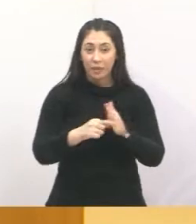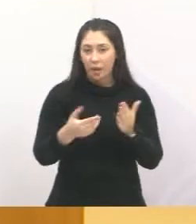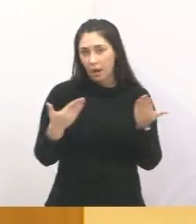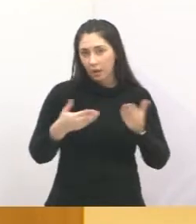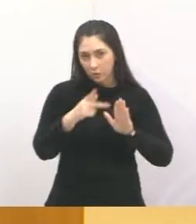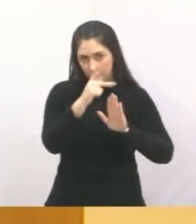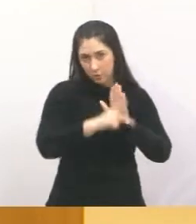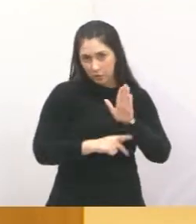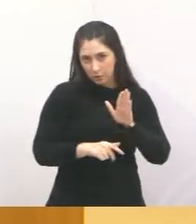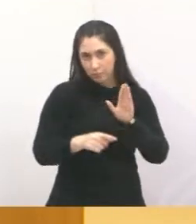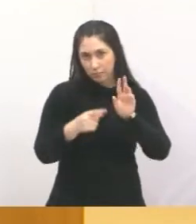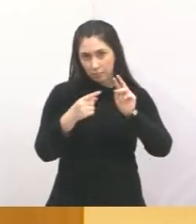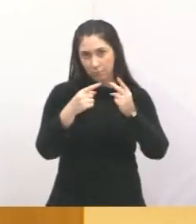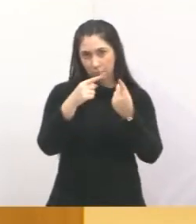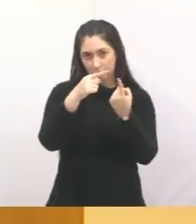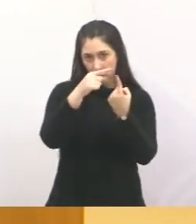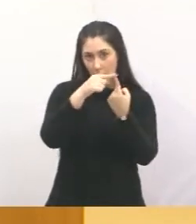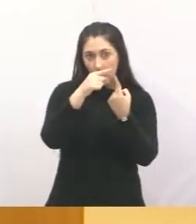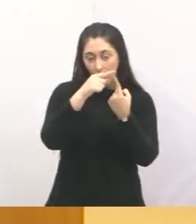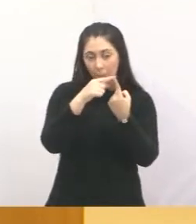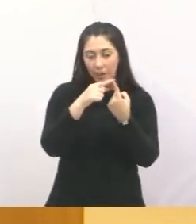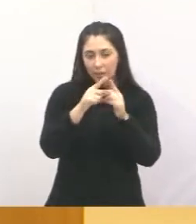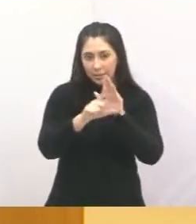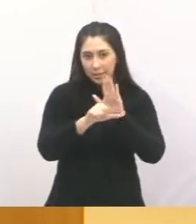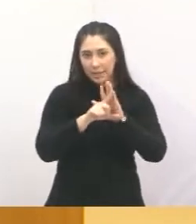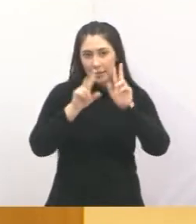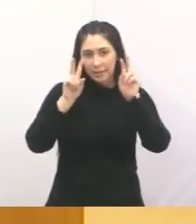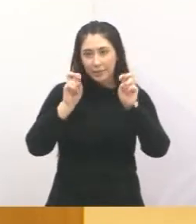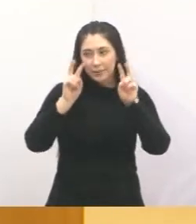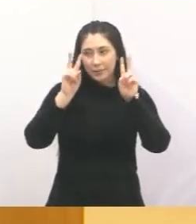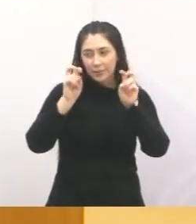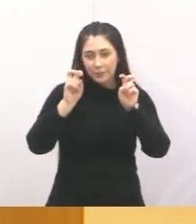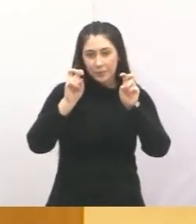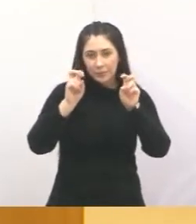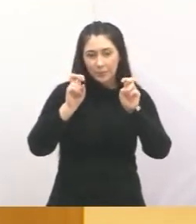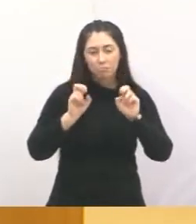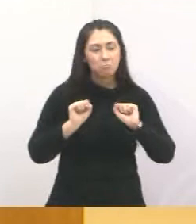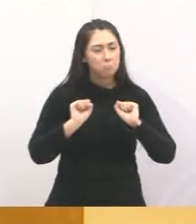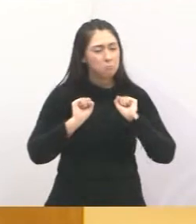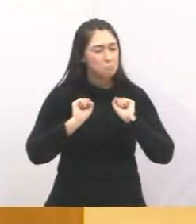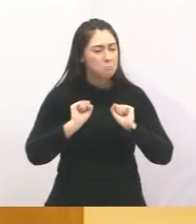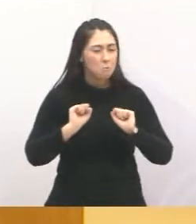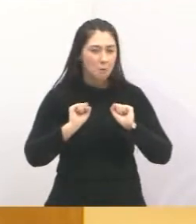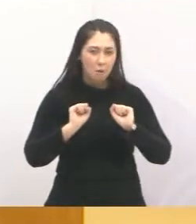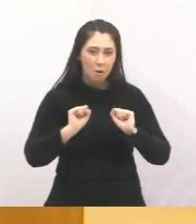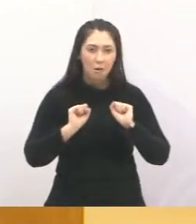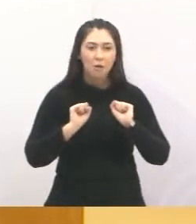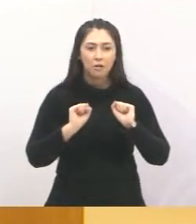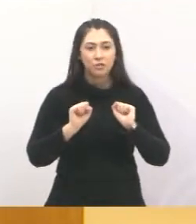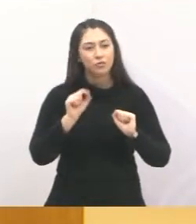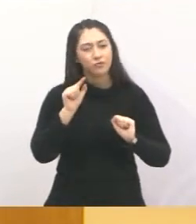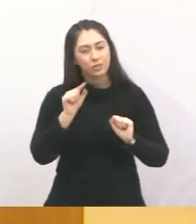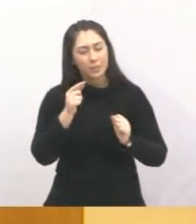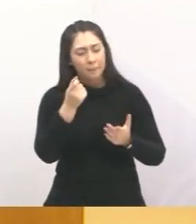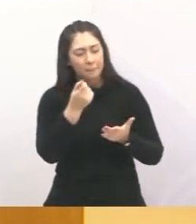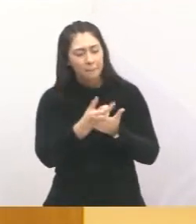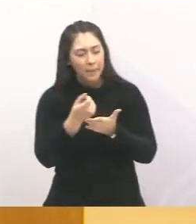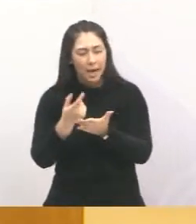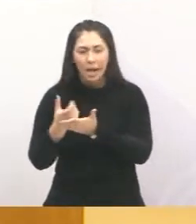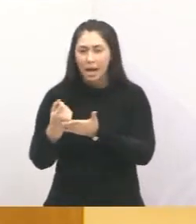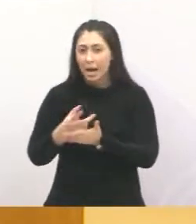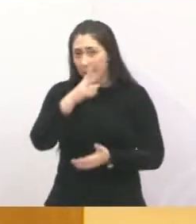leis que fala sobre a questão da possibilidade de você pagar isso em